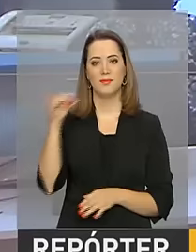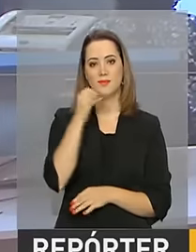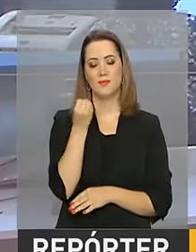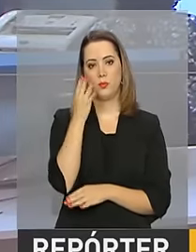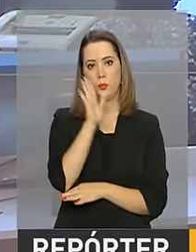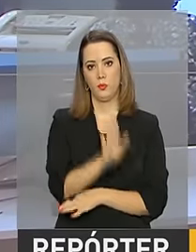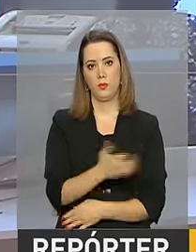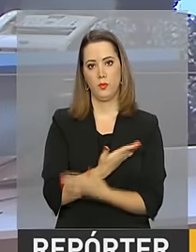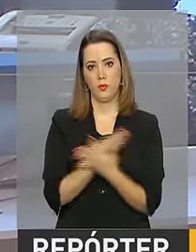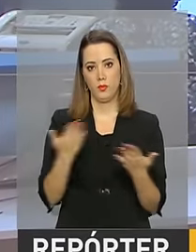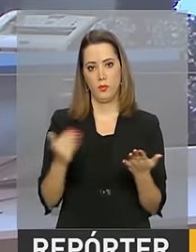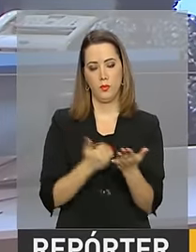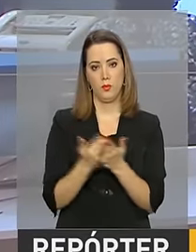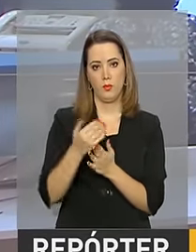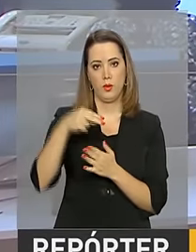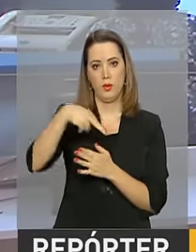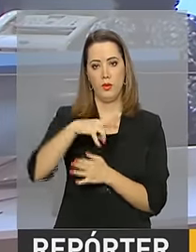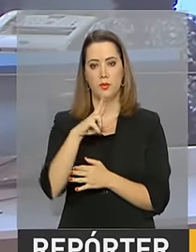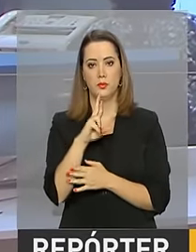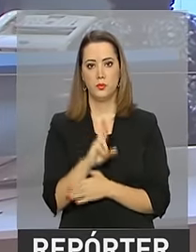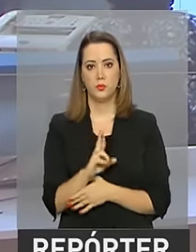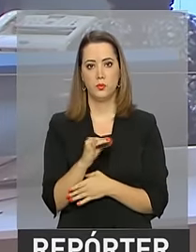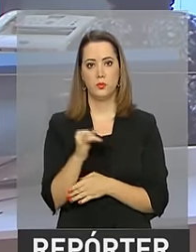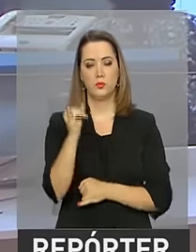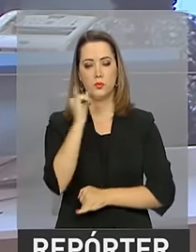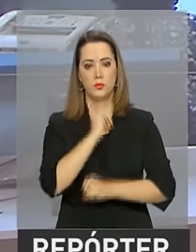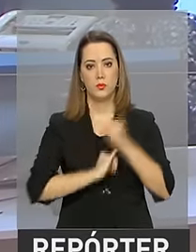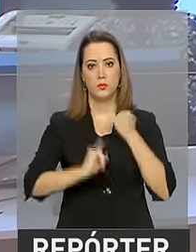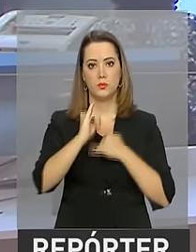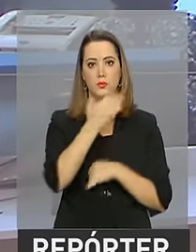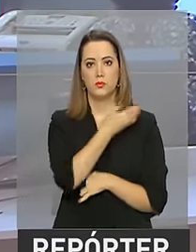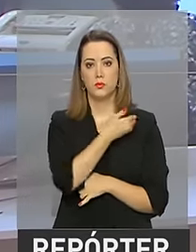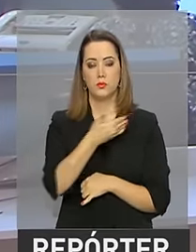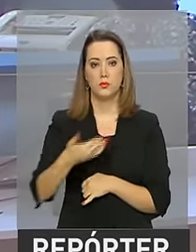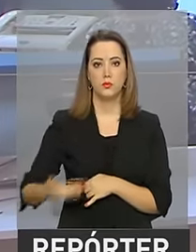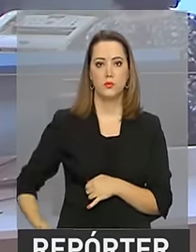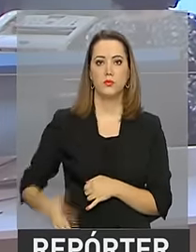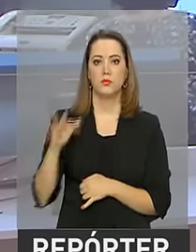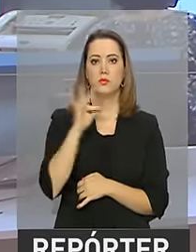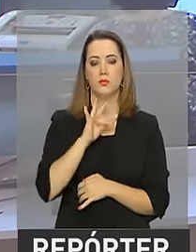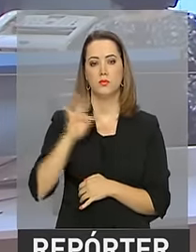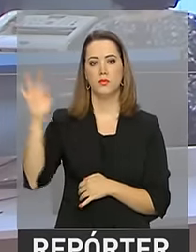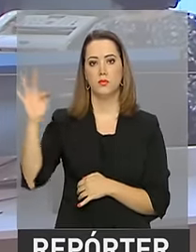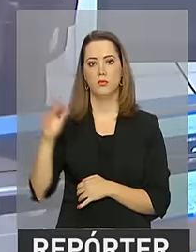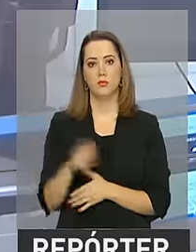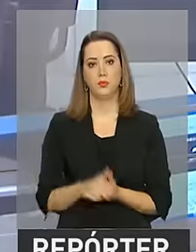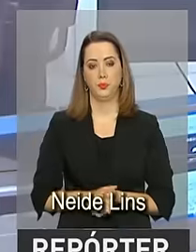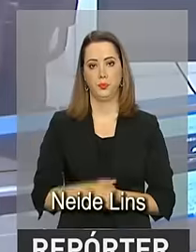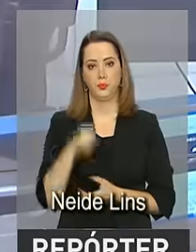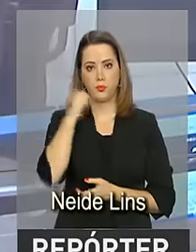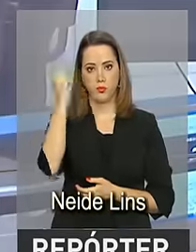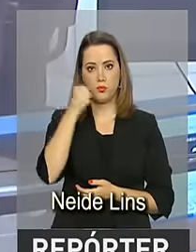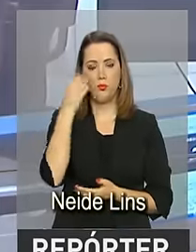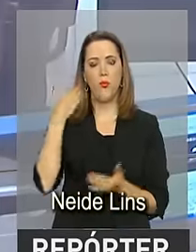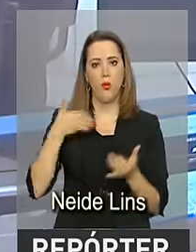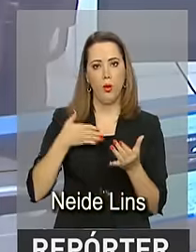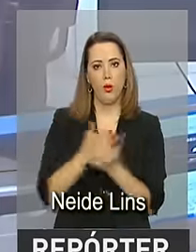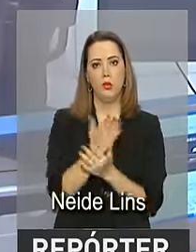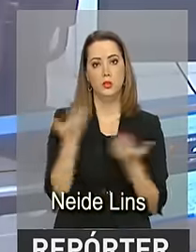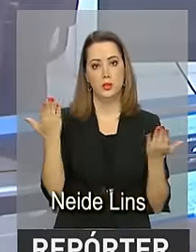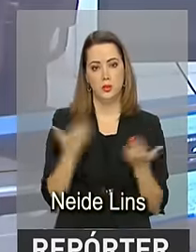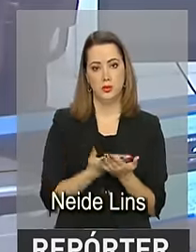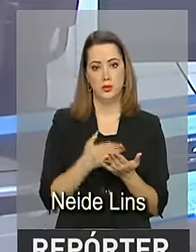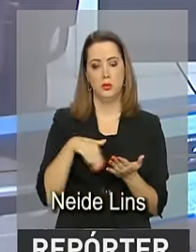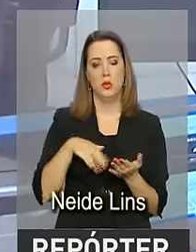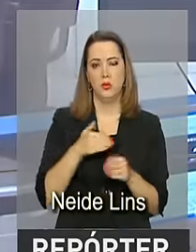Olá Uma boa tarde para você começa agora mais uma edição do repórter NBR e as notícias do governo federal os senadores aprovaram